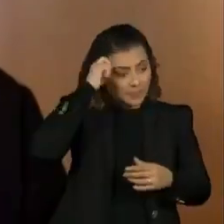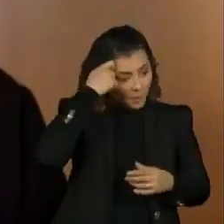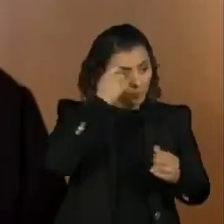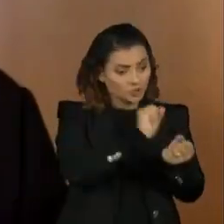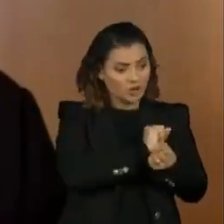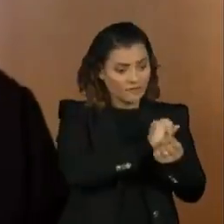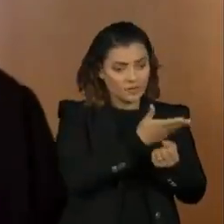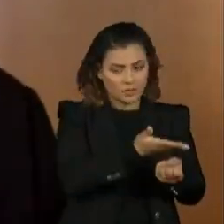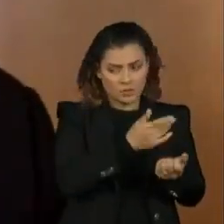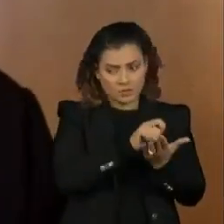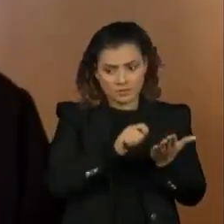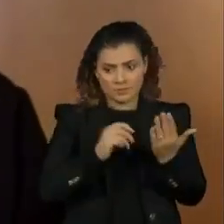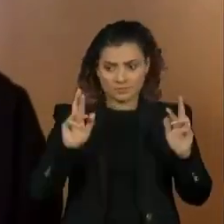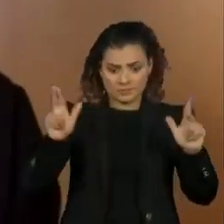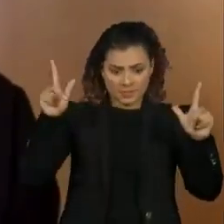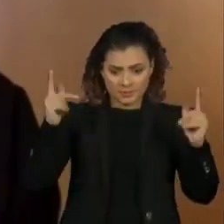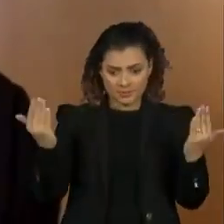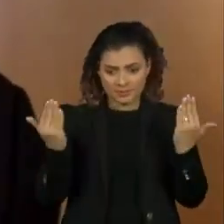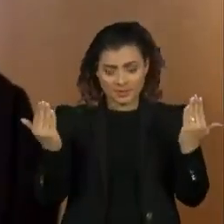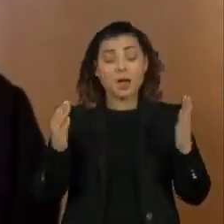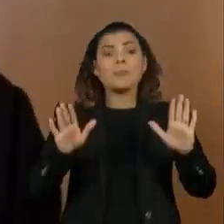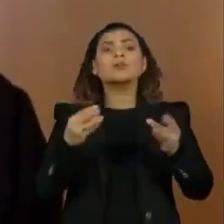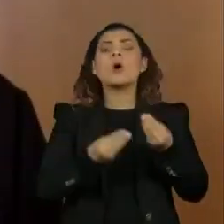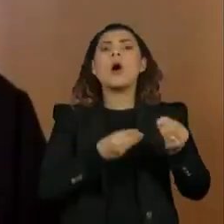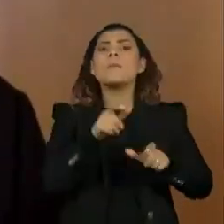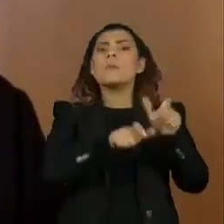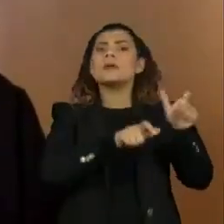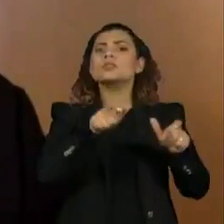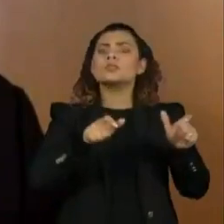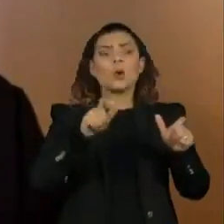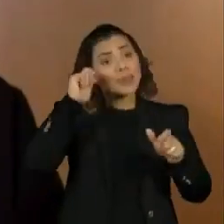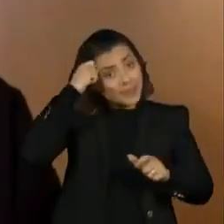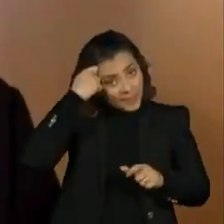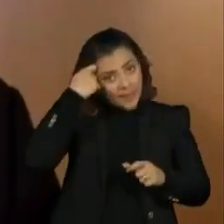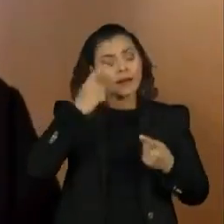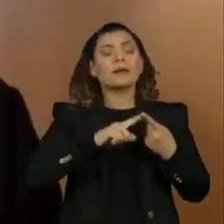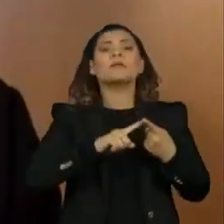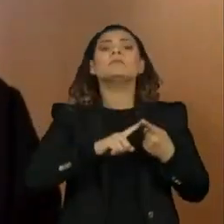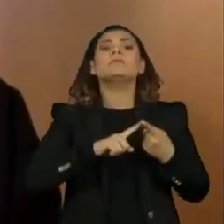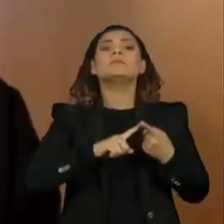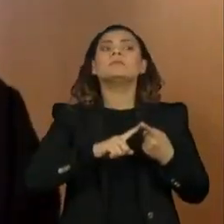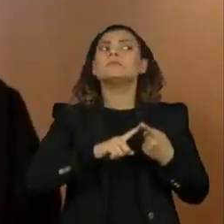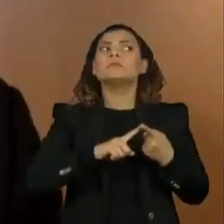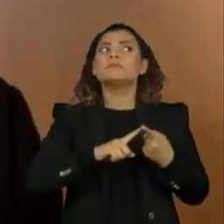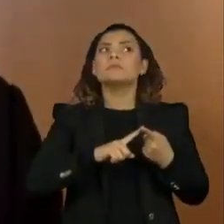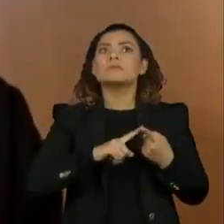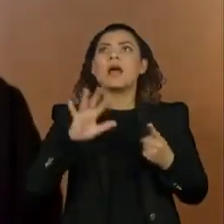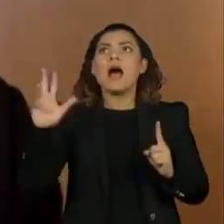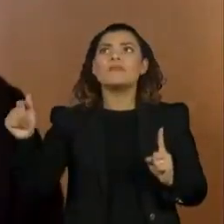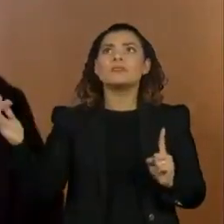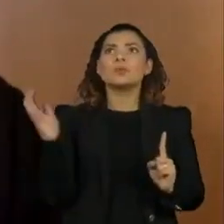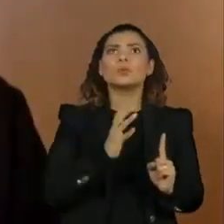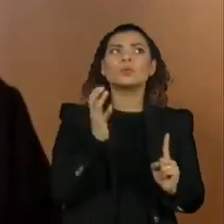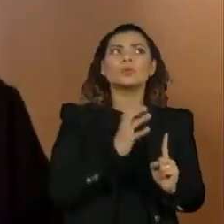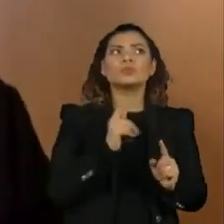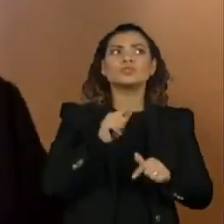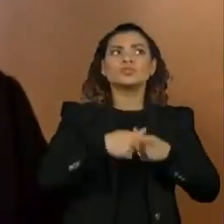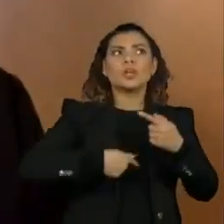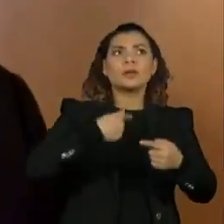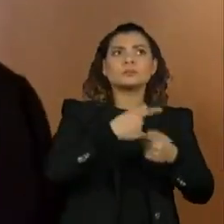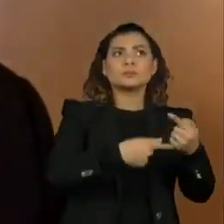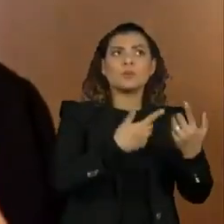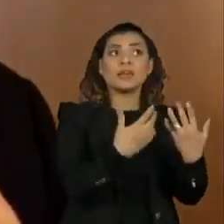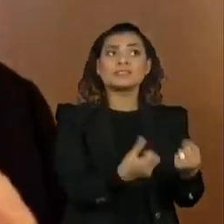escravidão. Mas especialmente como é que a população negra e afrodescendente ia reagir a um homem branco tratando desse assunto.